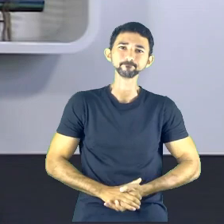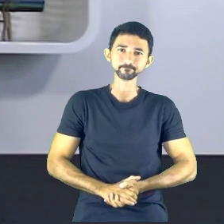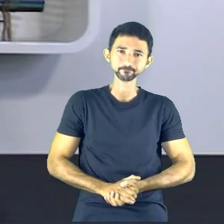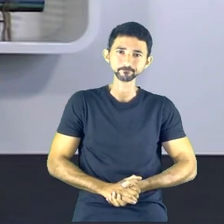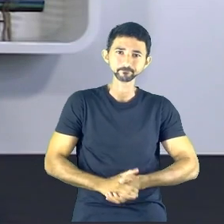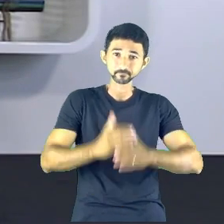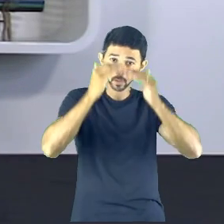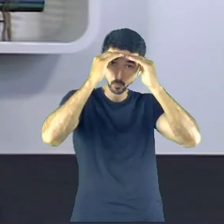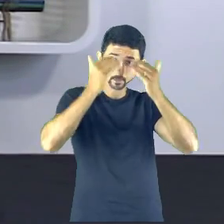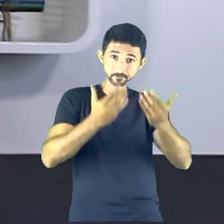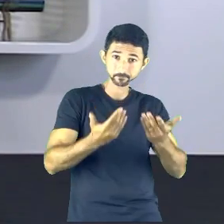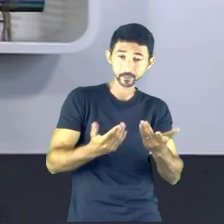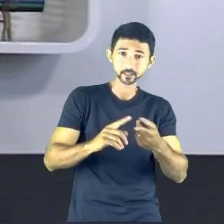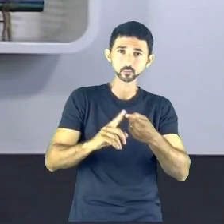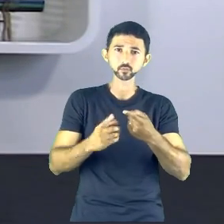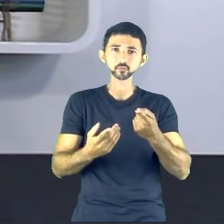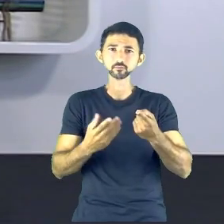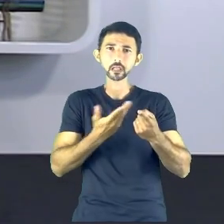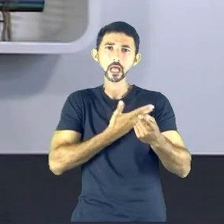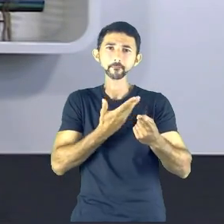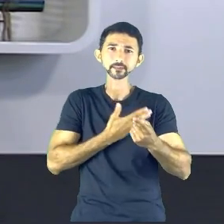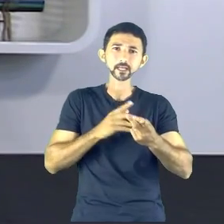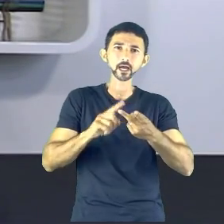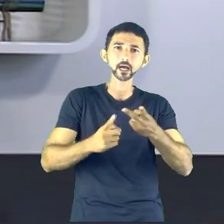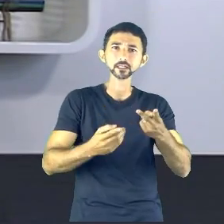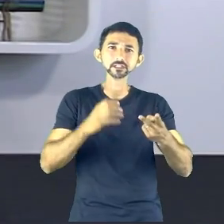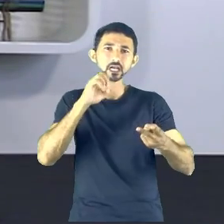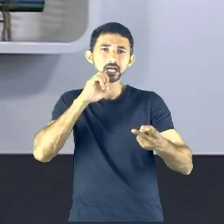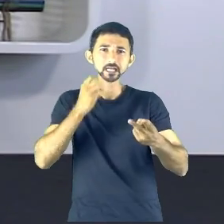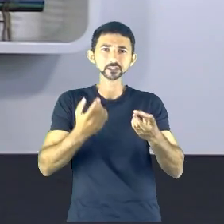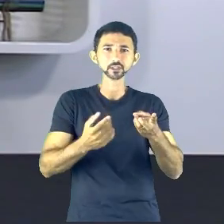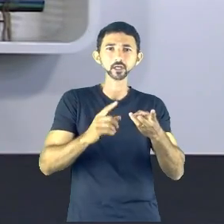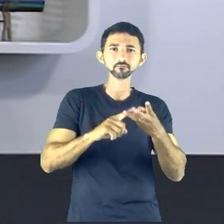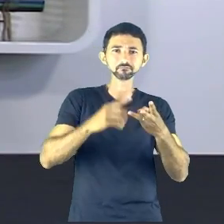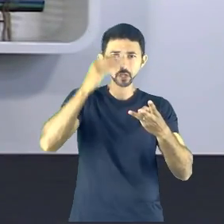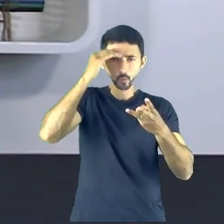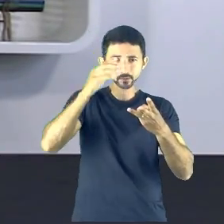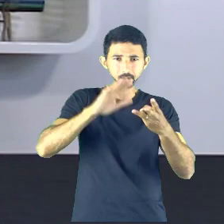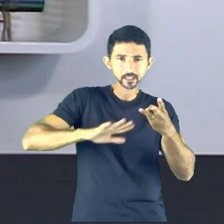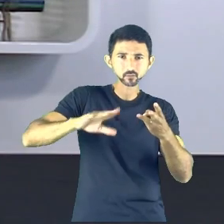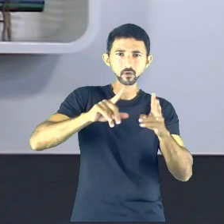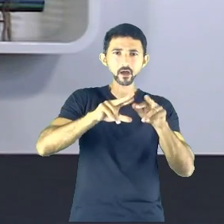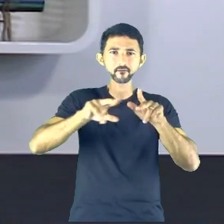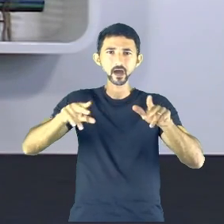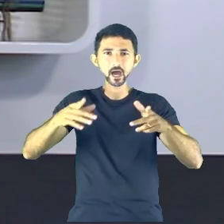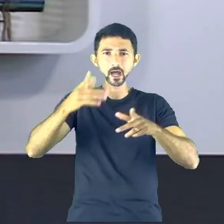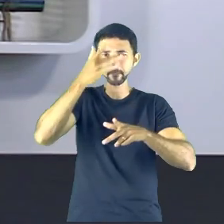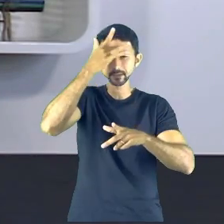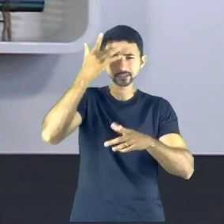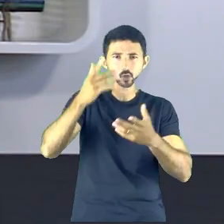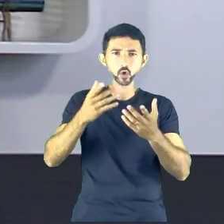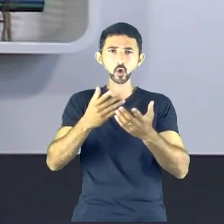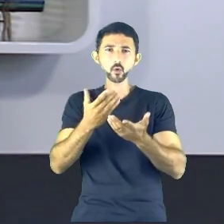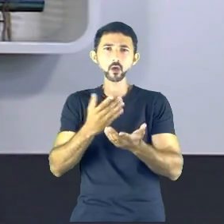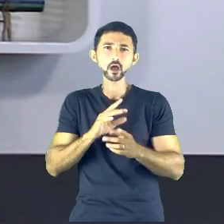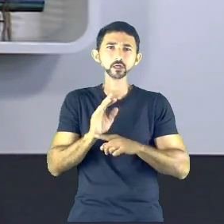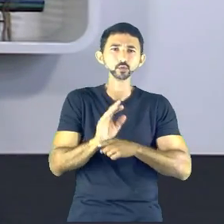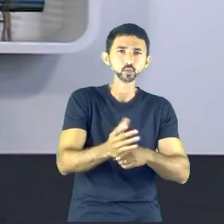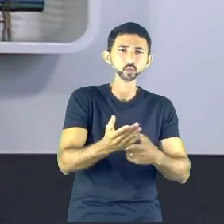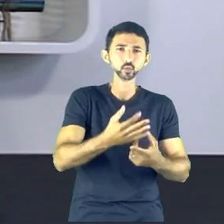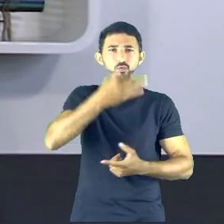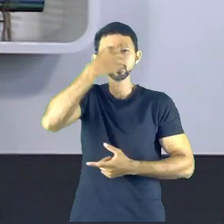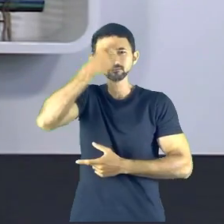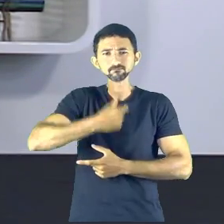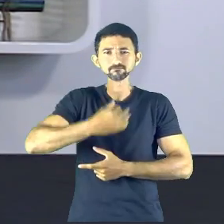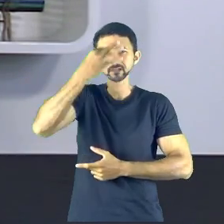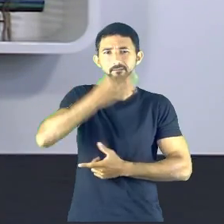nossa sociedade. O respeito, a amizade, a ética, o respeito às diferenças, a